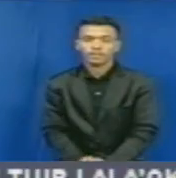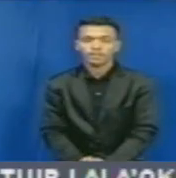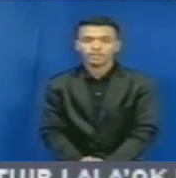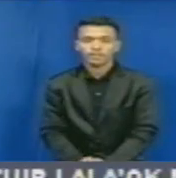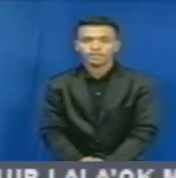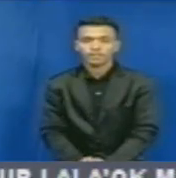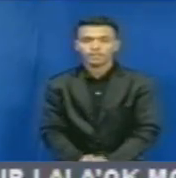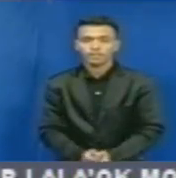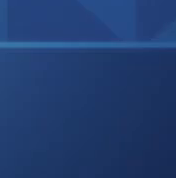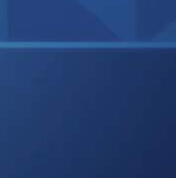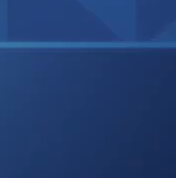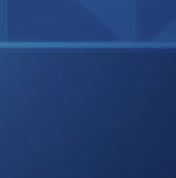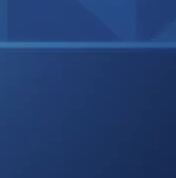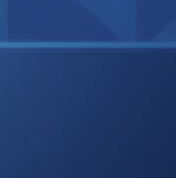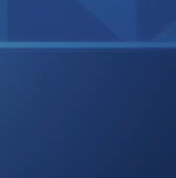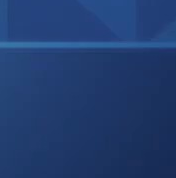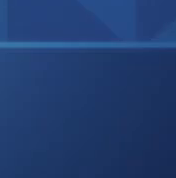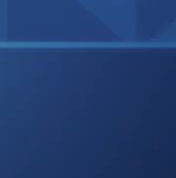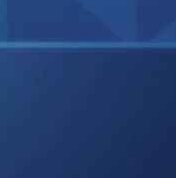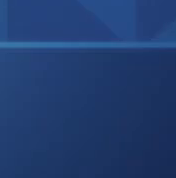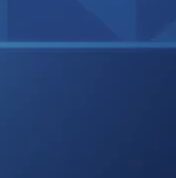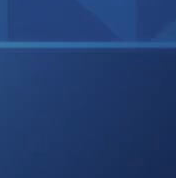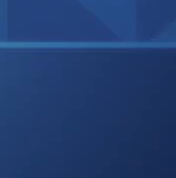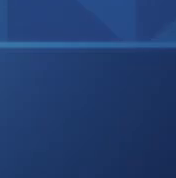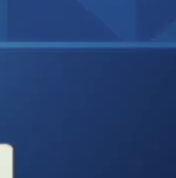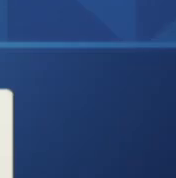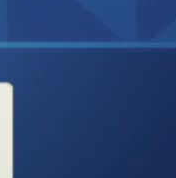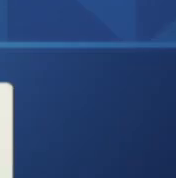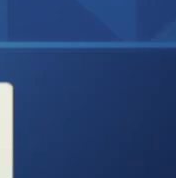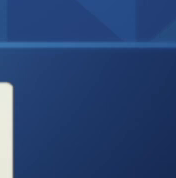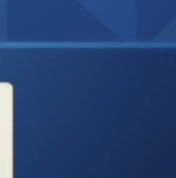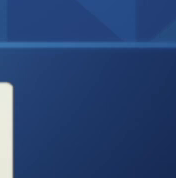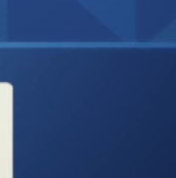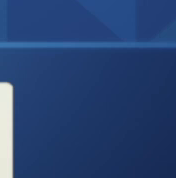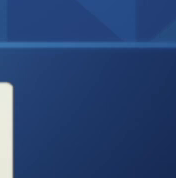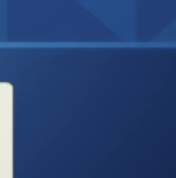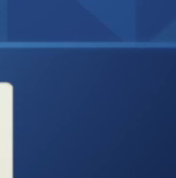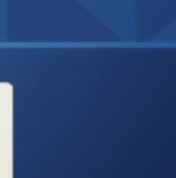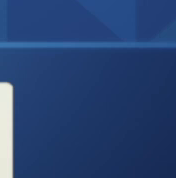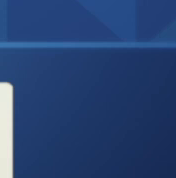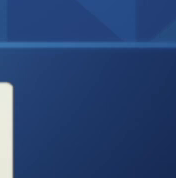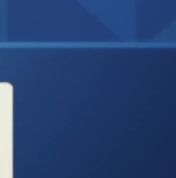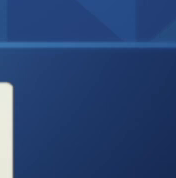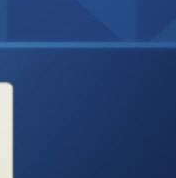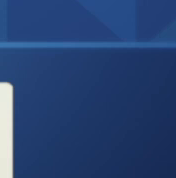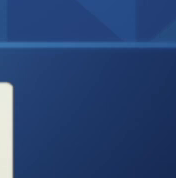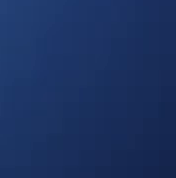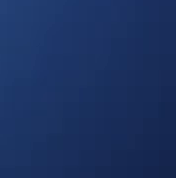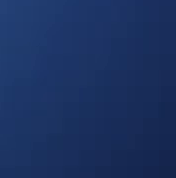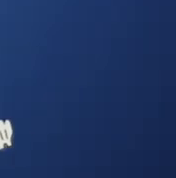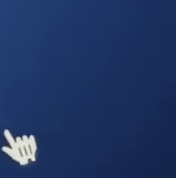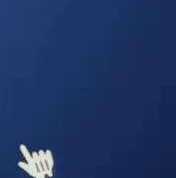Martins, RTTL. Hi, telespectadores, a tua informação atuais no factuais que está lua